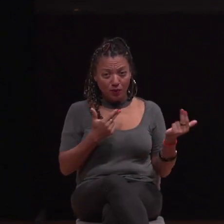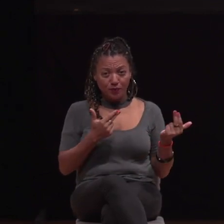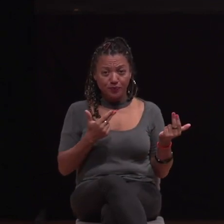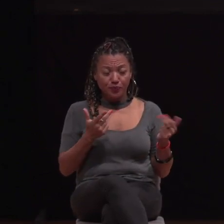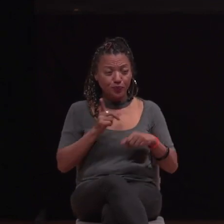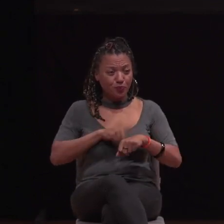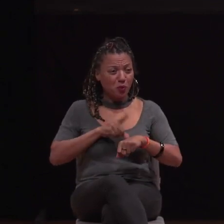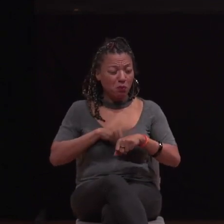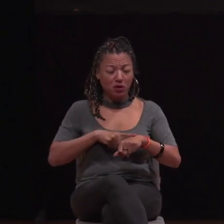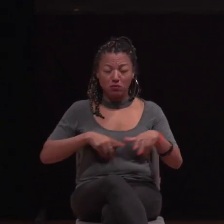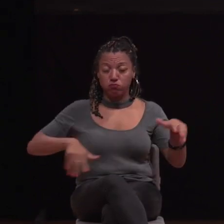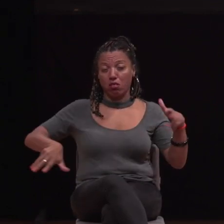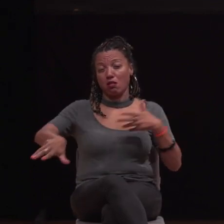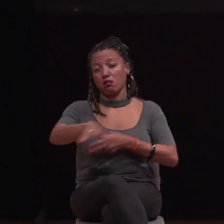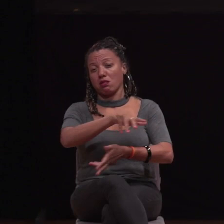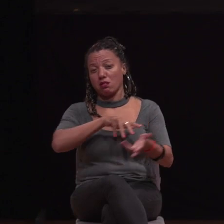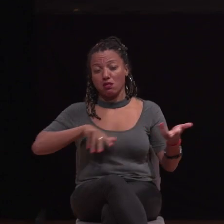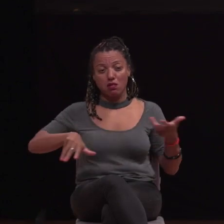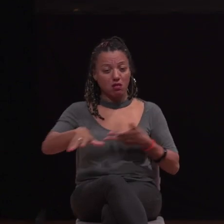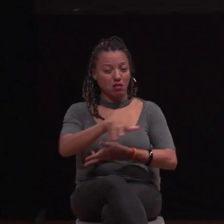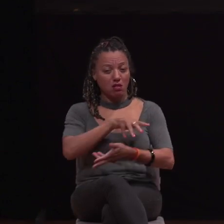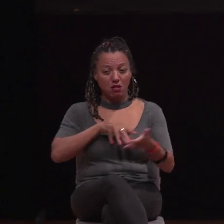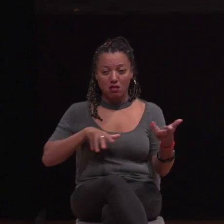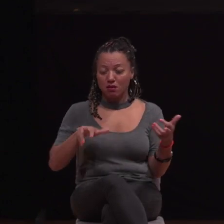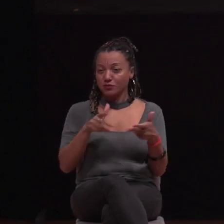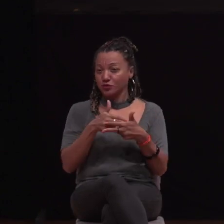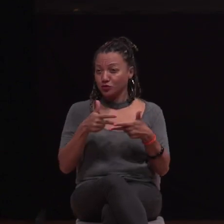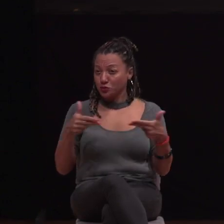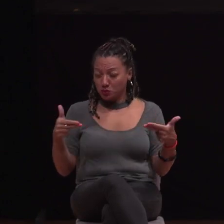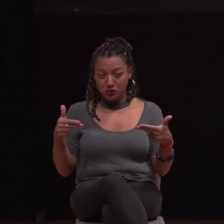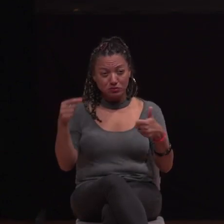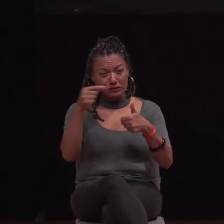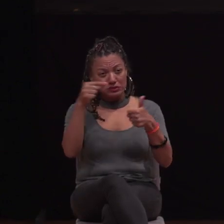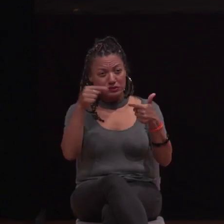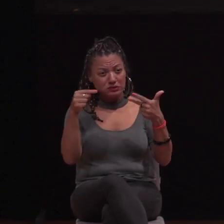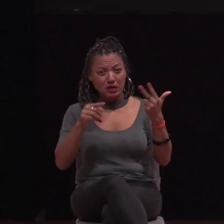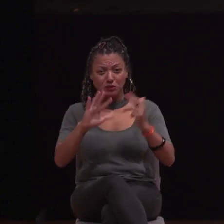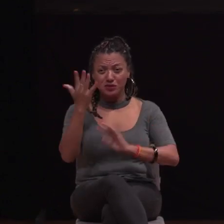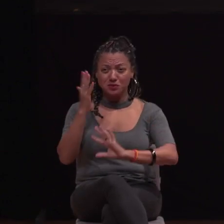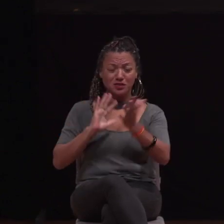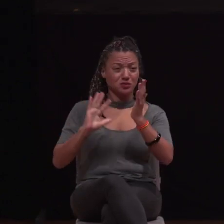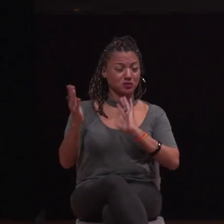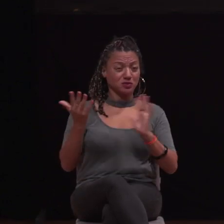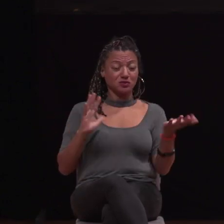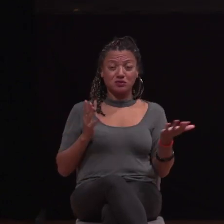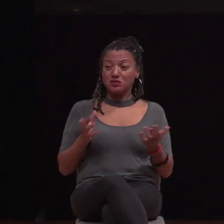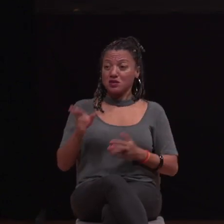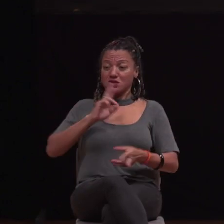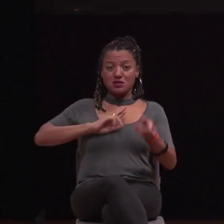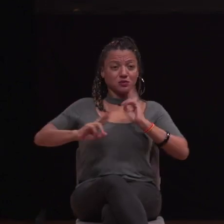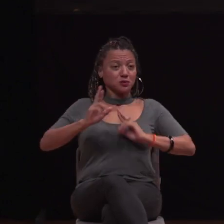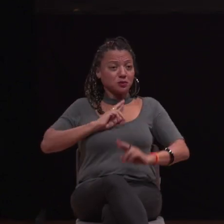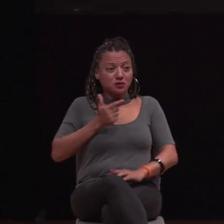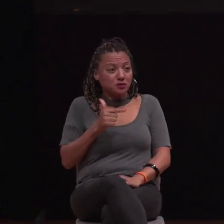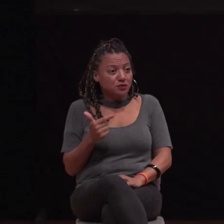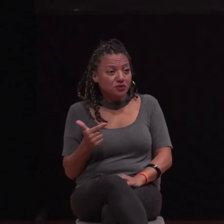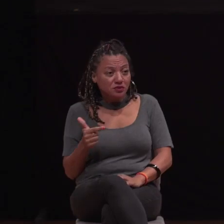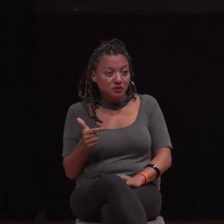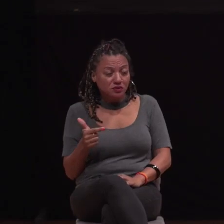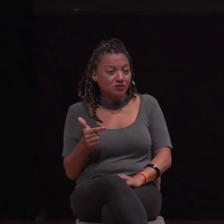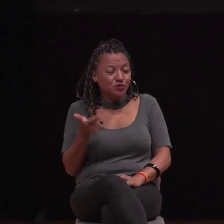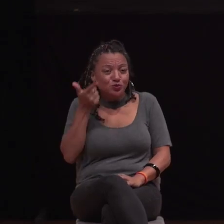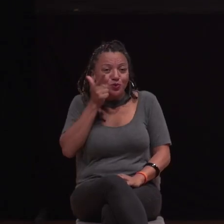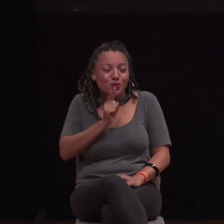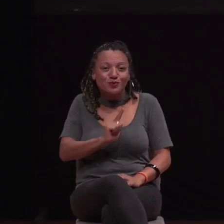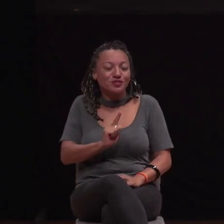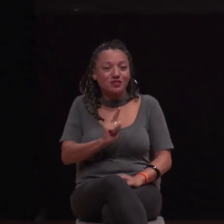caos que está colocado de todas as ordens possíveis e imagináveis, e a gente não está conseguindo ter respostas para isso. A gente não consegue